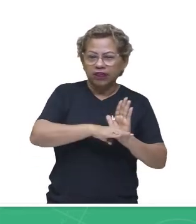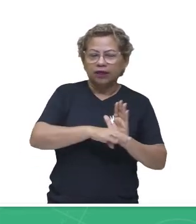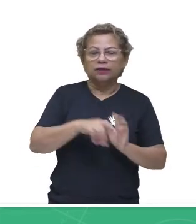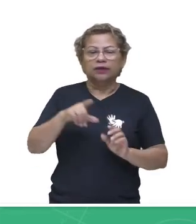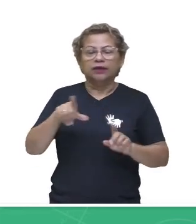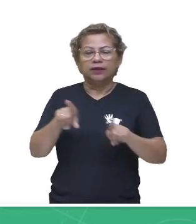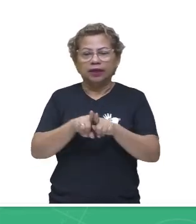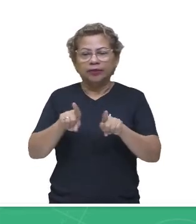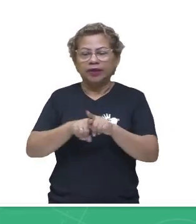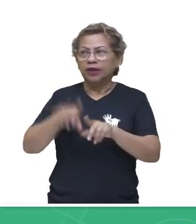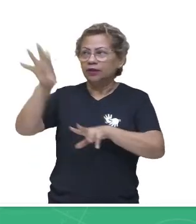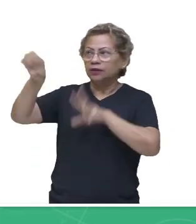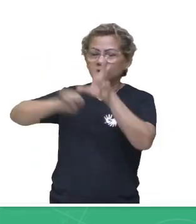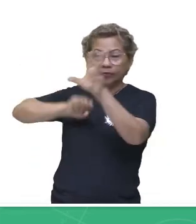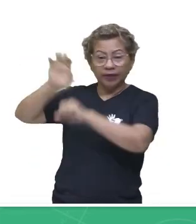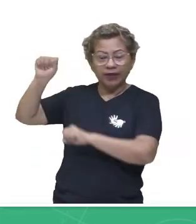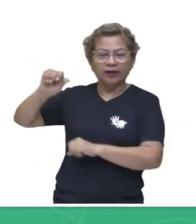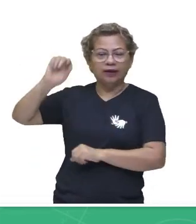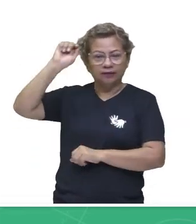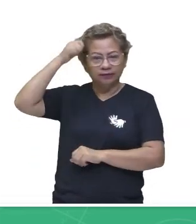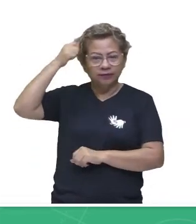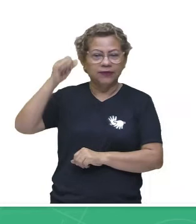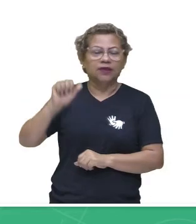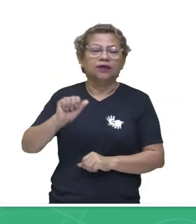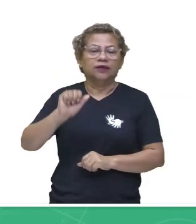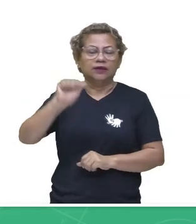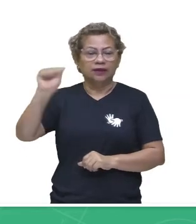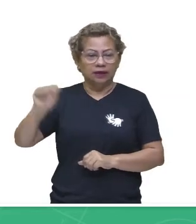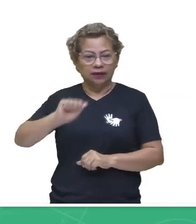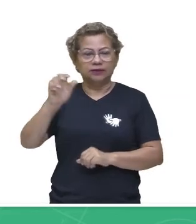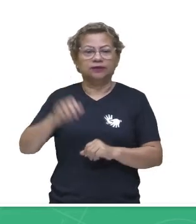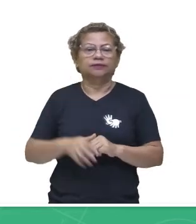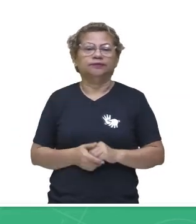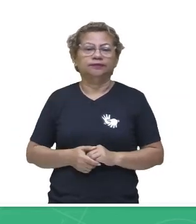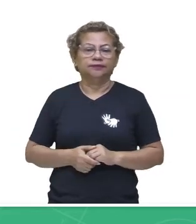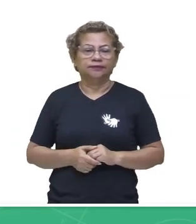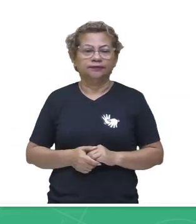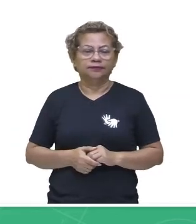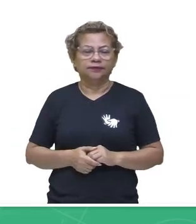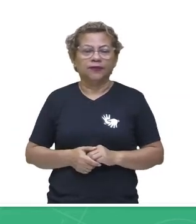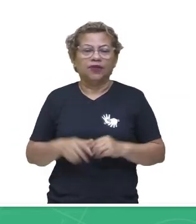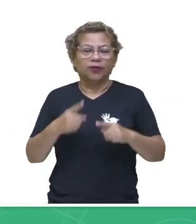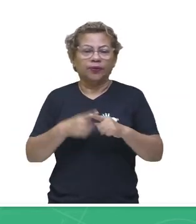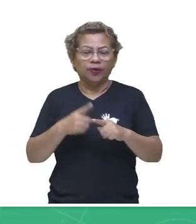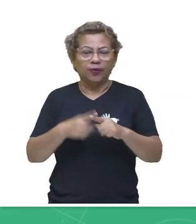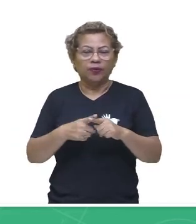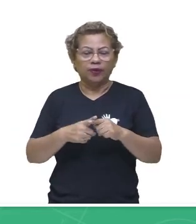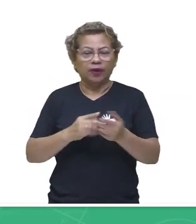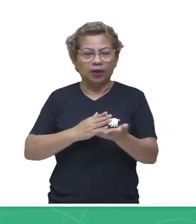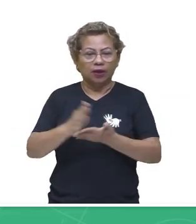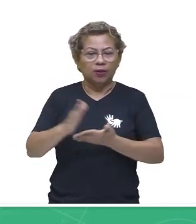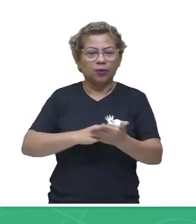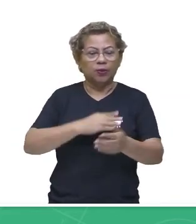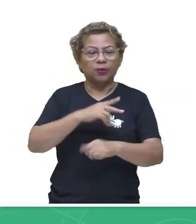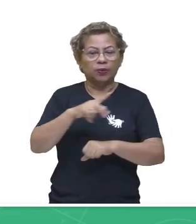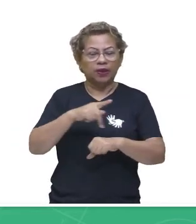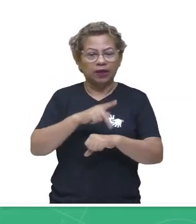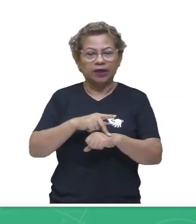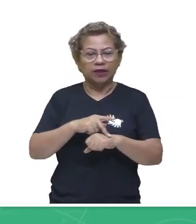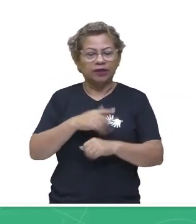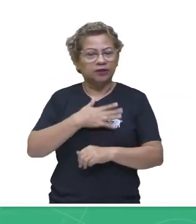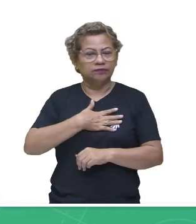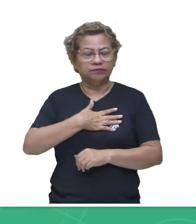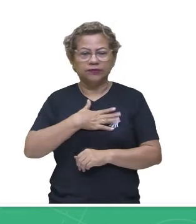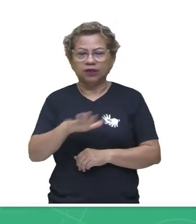e da Ásia. Por sua vez, a divisão de territórios não agradou a todas as potências imperialistas e acabou